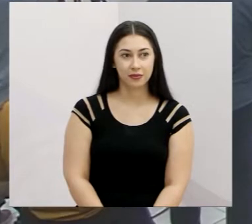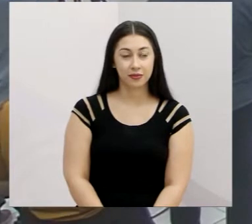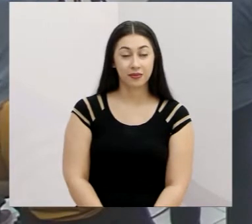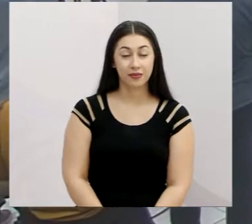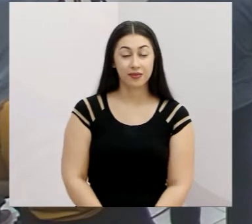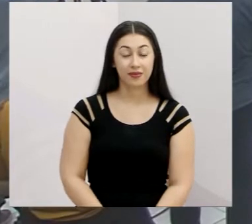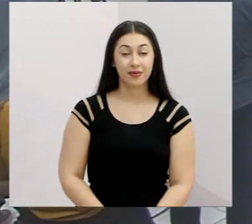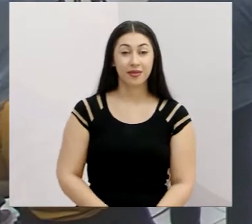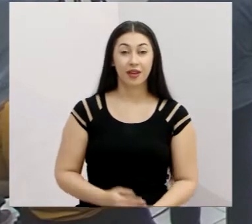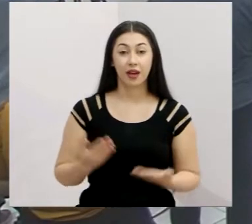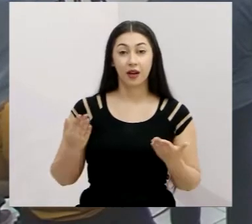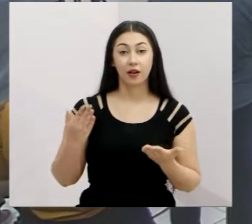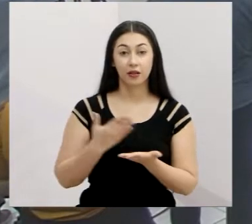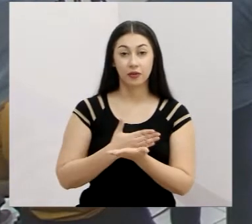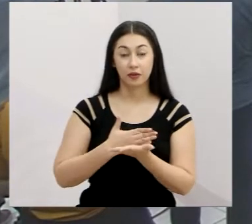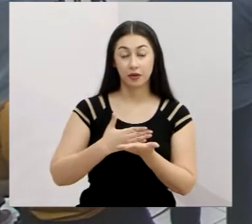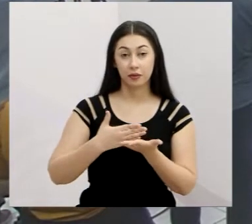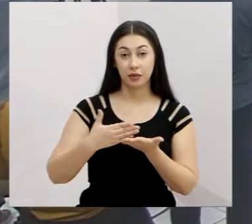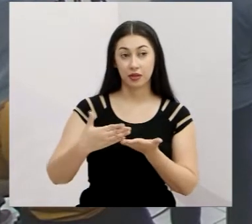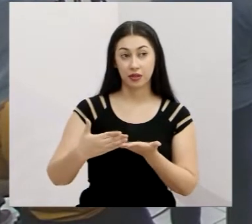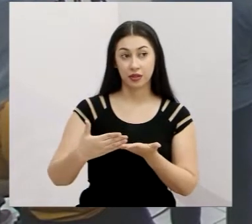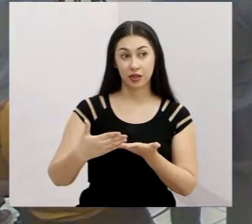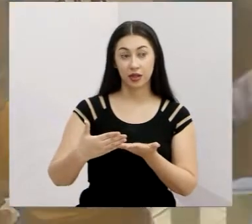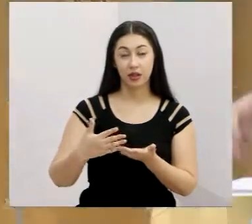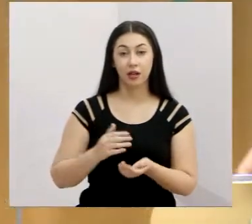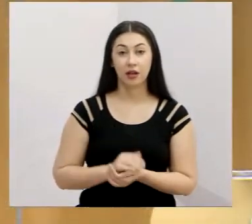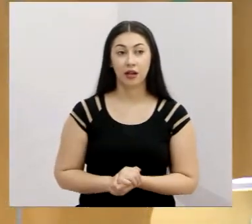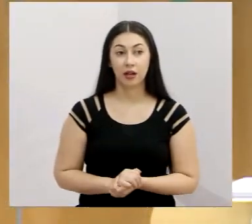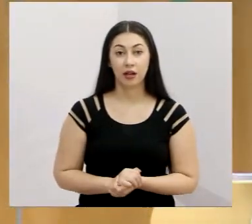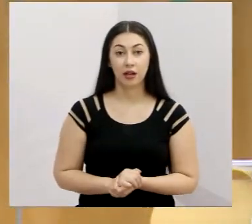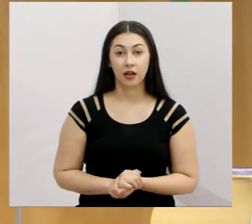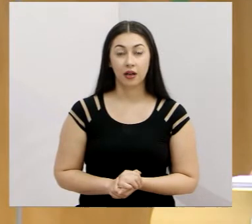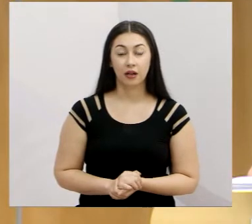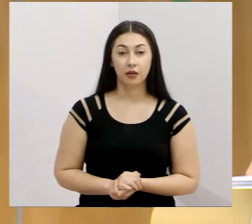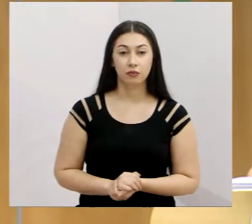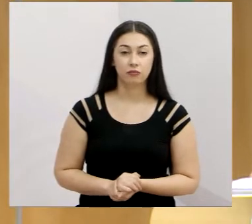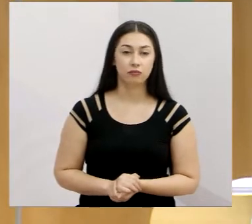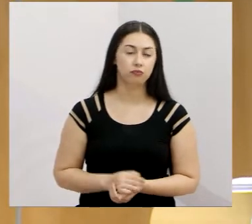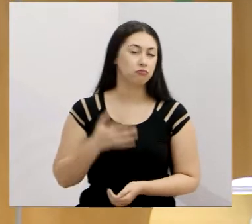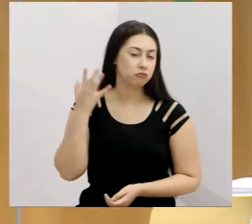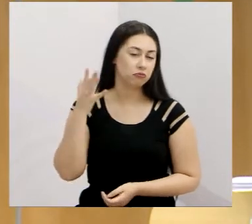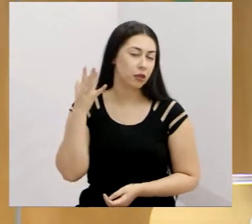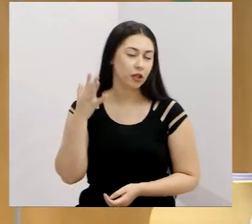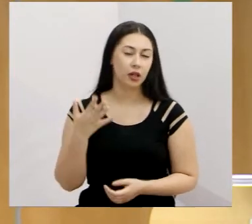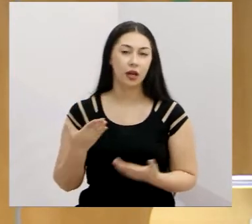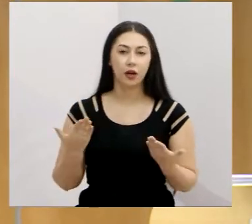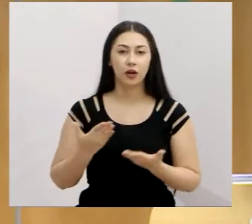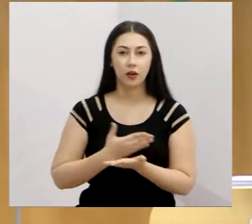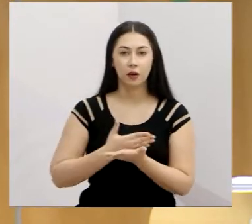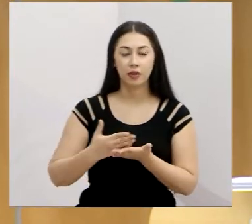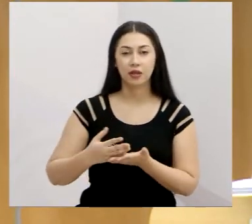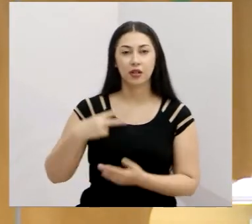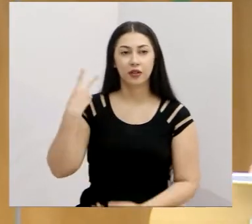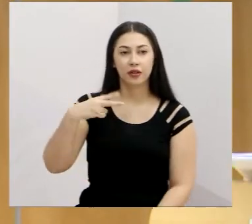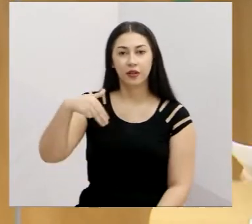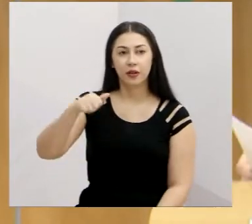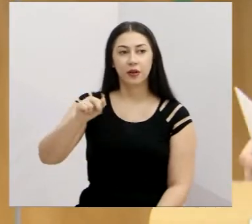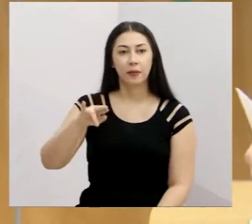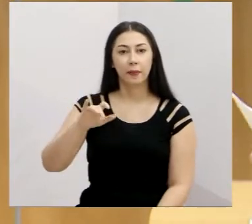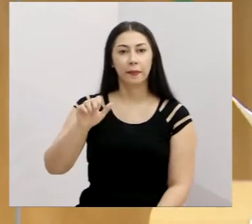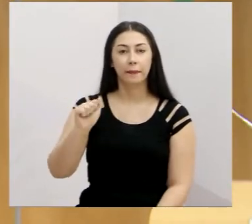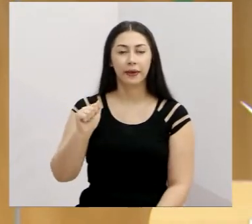Olá senhoras e senhores passaremos agora então para a fase dos discursos começaremos então com a vereadora Maria